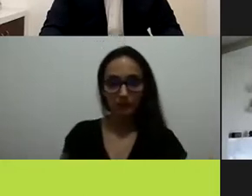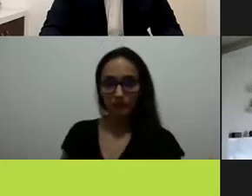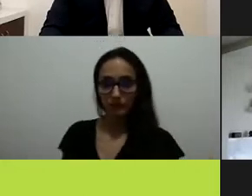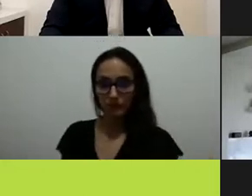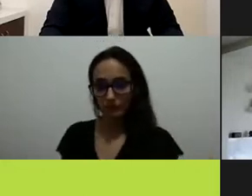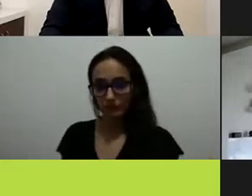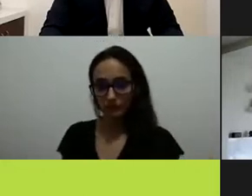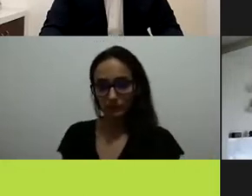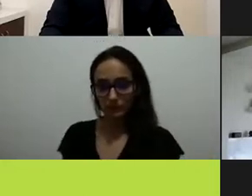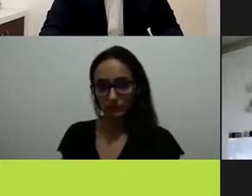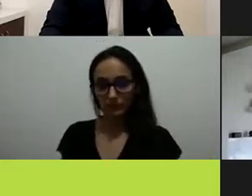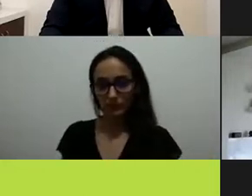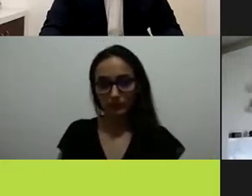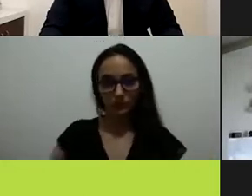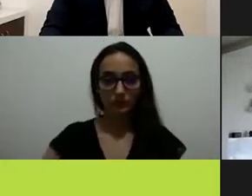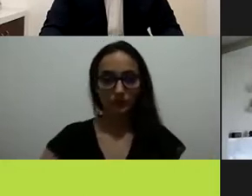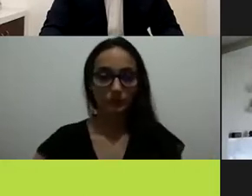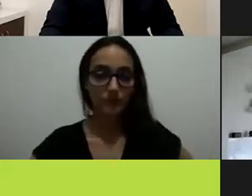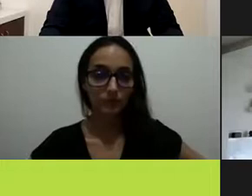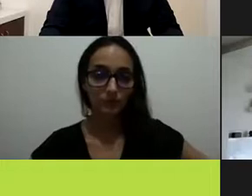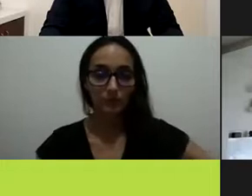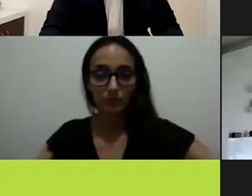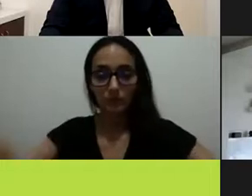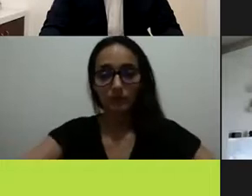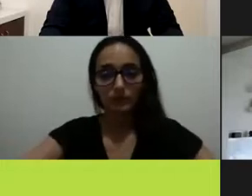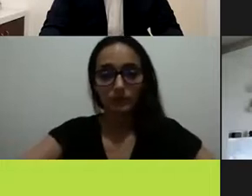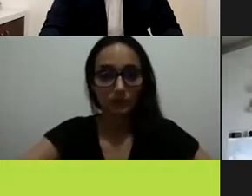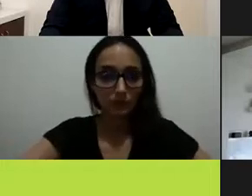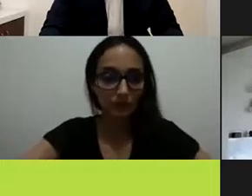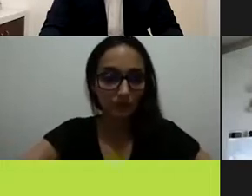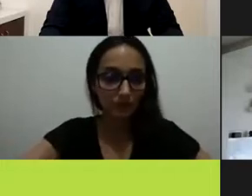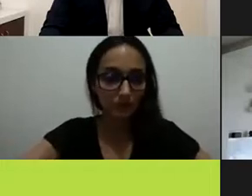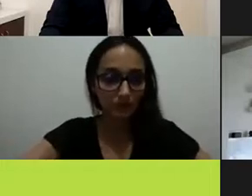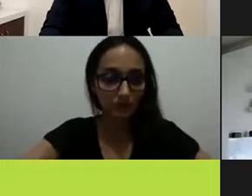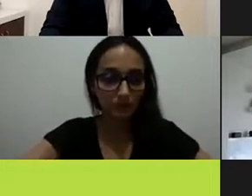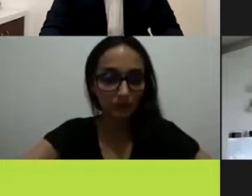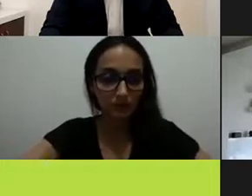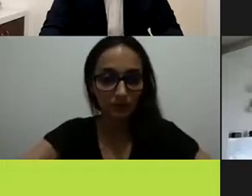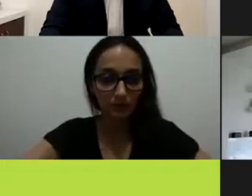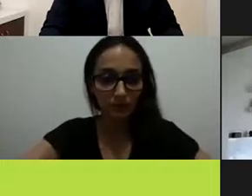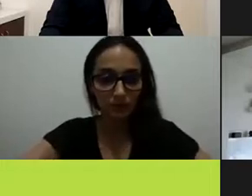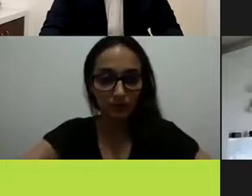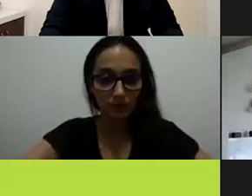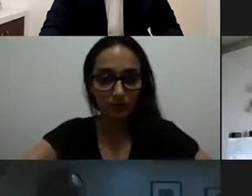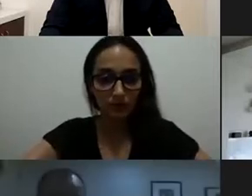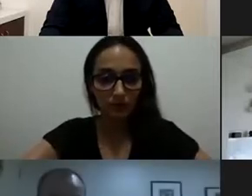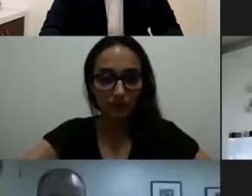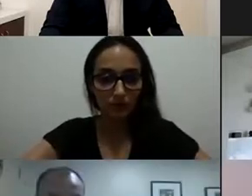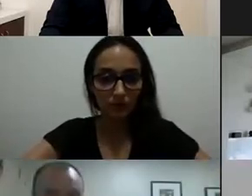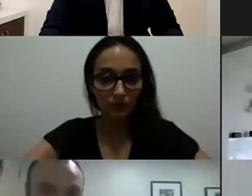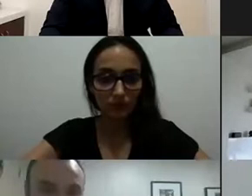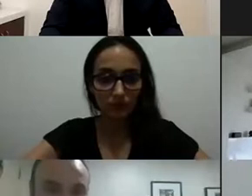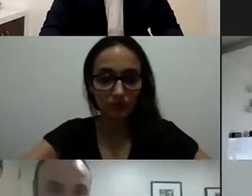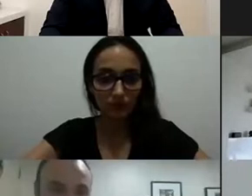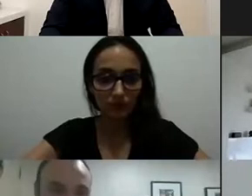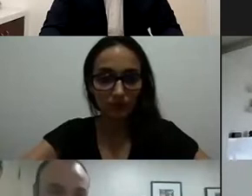aqui, ao vivo e a cores, o presidente da Jovem Advocacia aqui da seccional, da Comissão da Jovem Advocacia, o